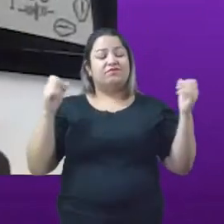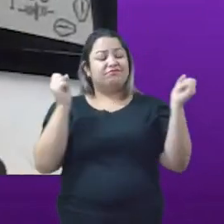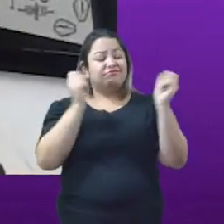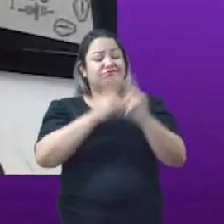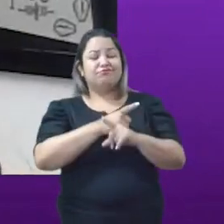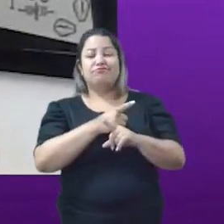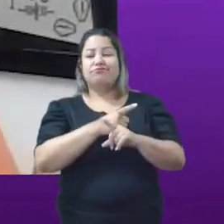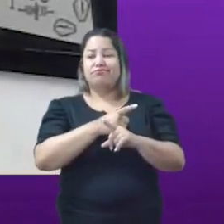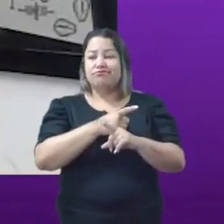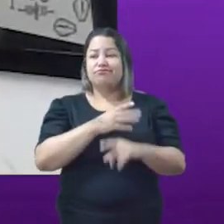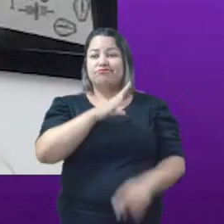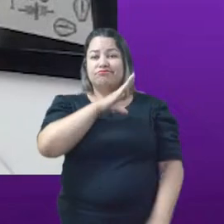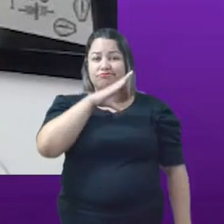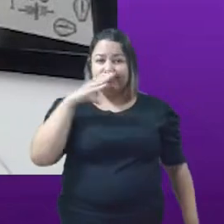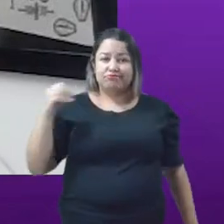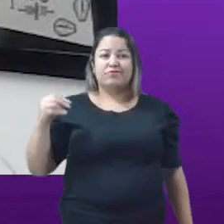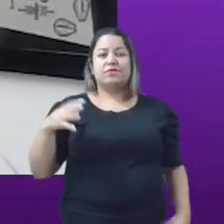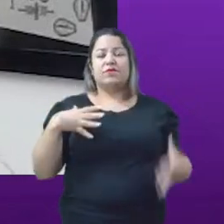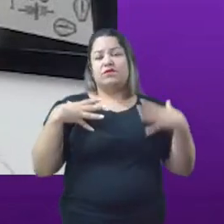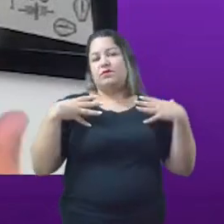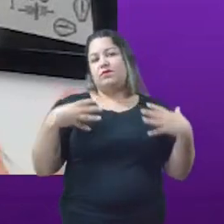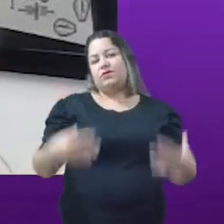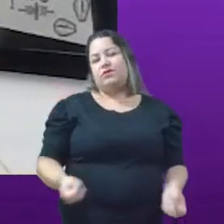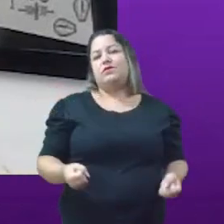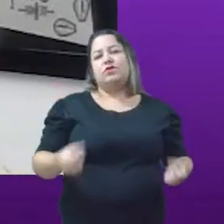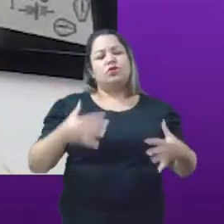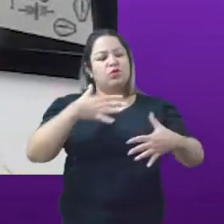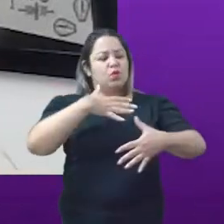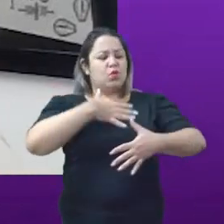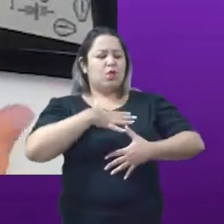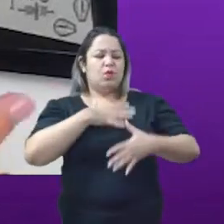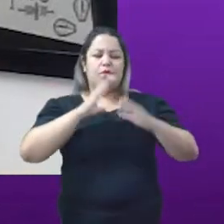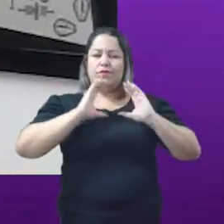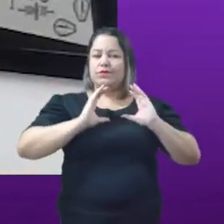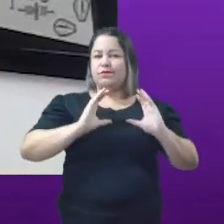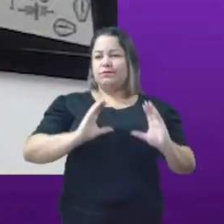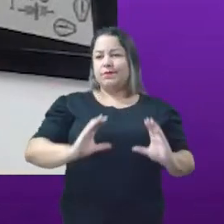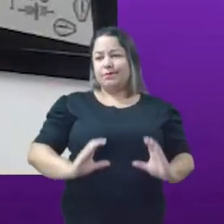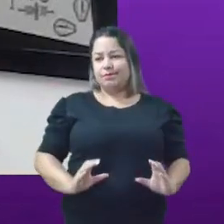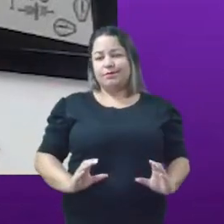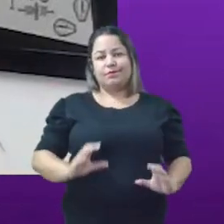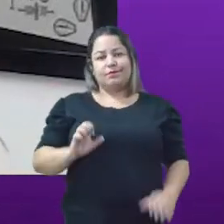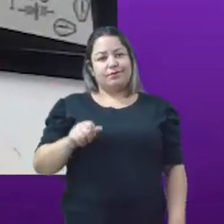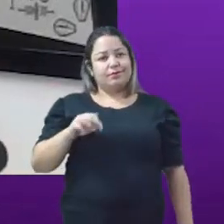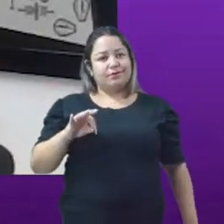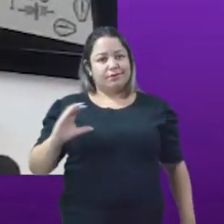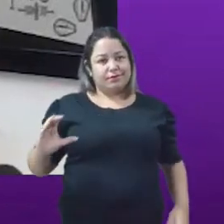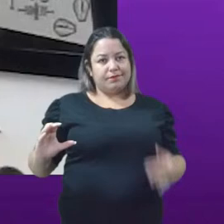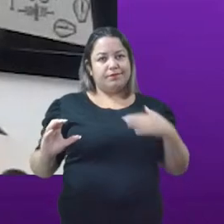de socialização e de aceitação dos seus corpos, de comportamento e etc.